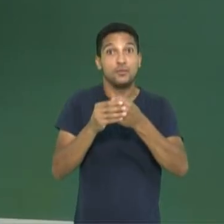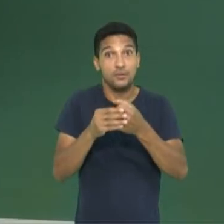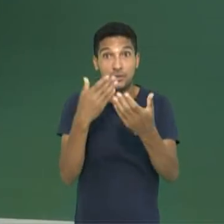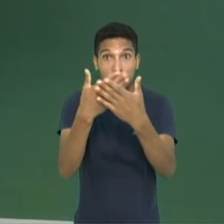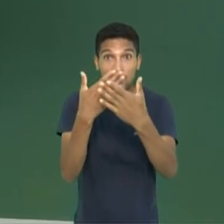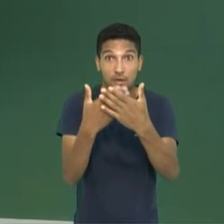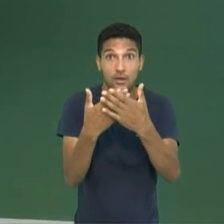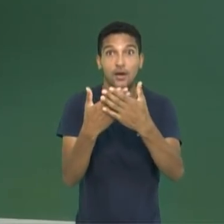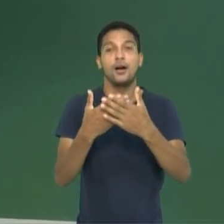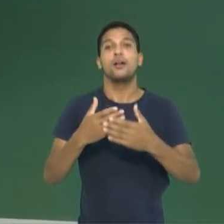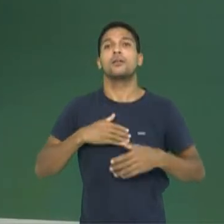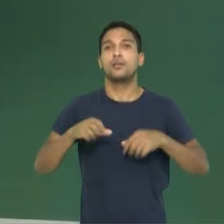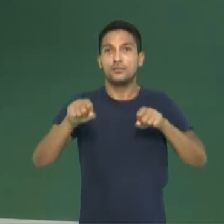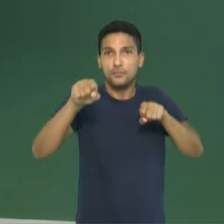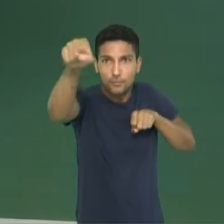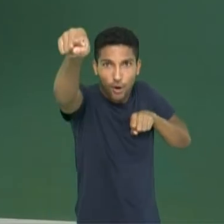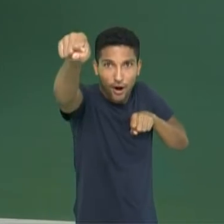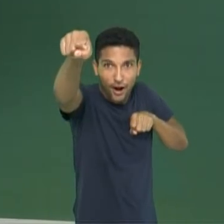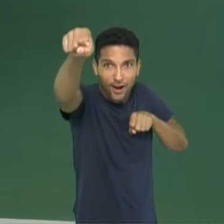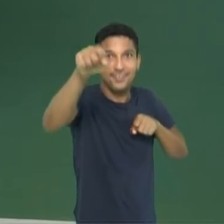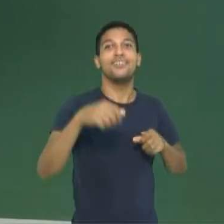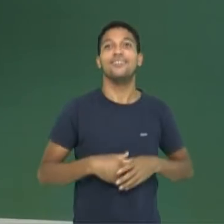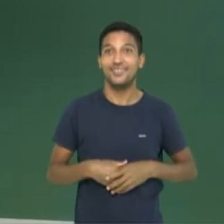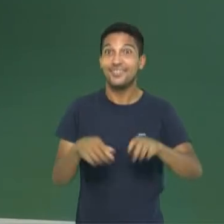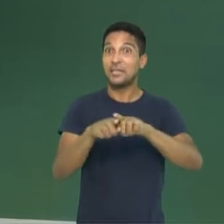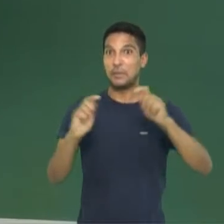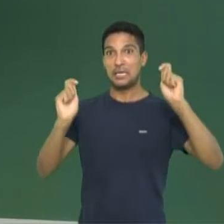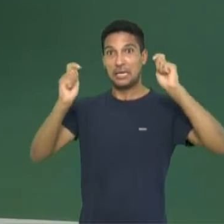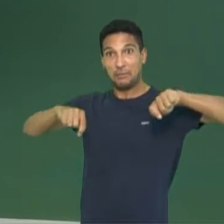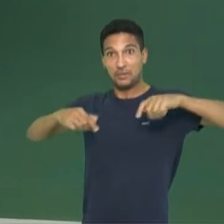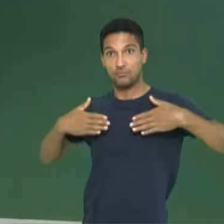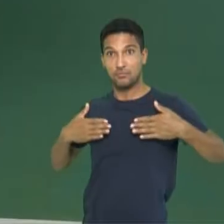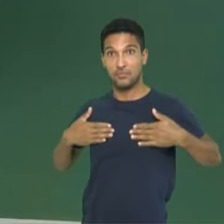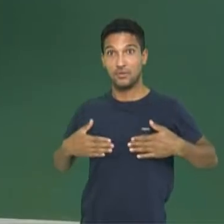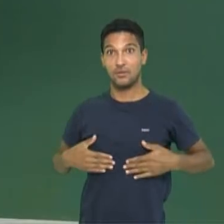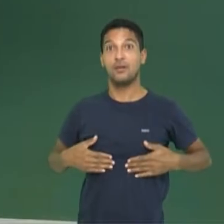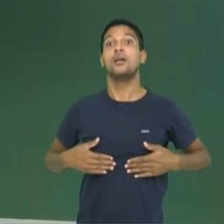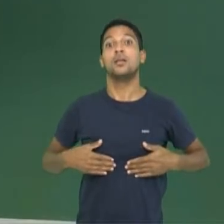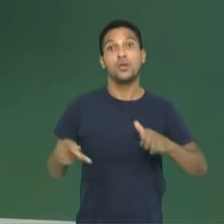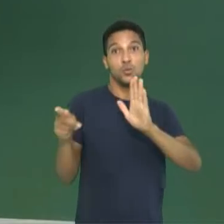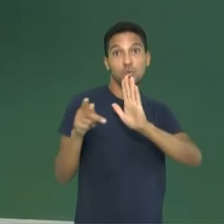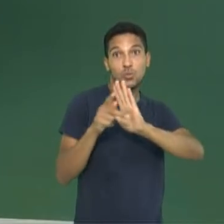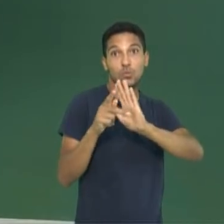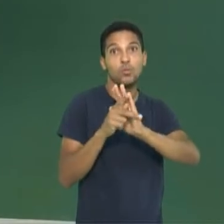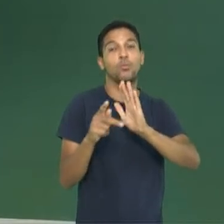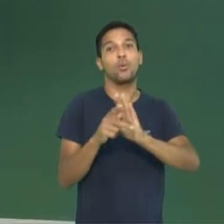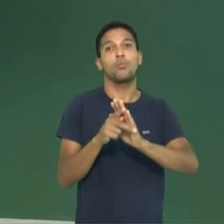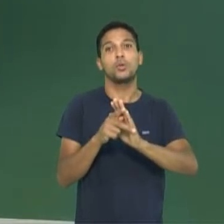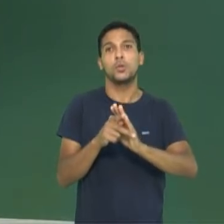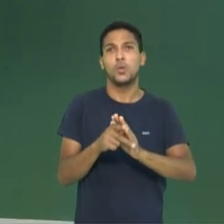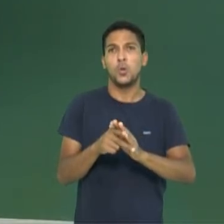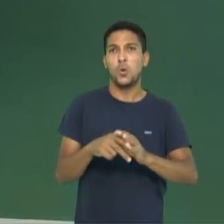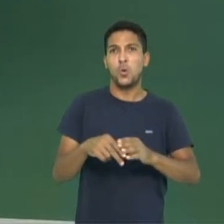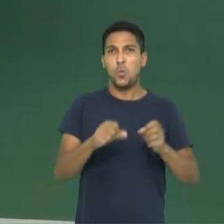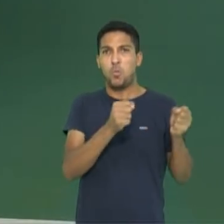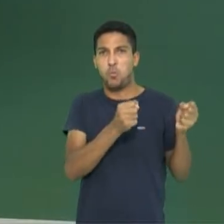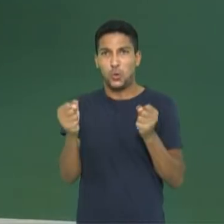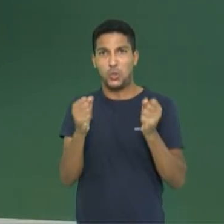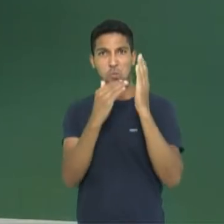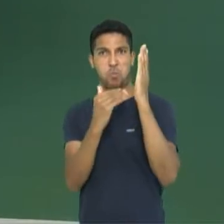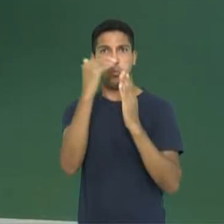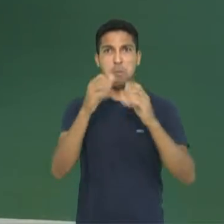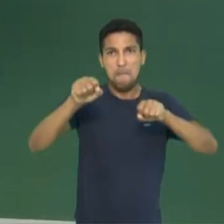os super-heróis e as capacidades físicas relacionadas aos superpoderes dos